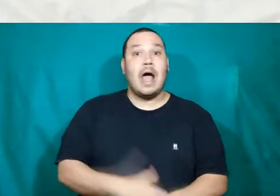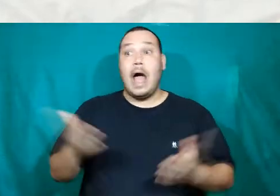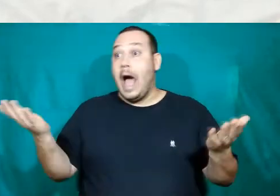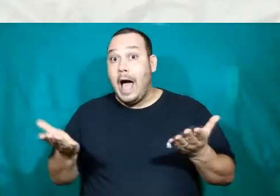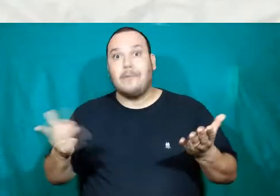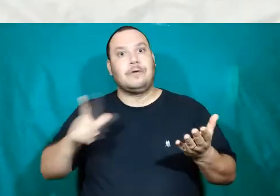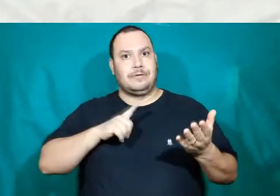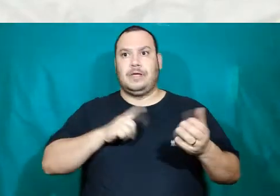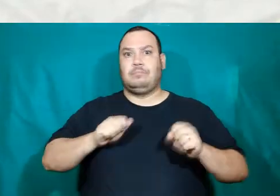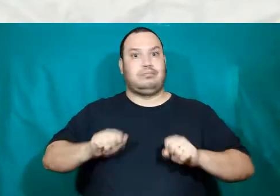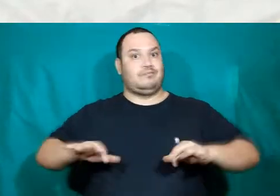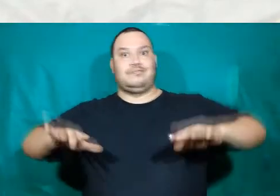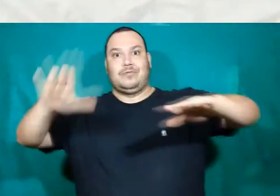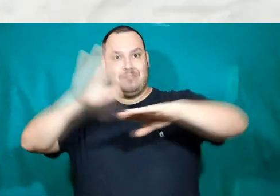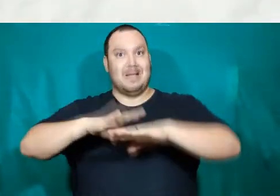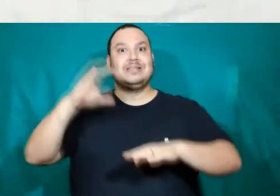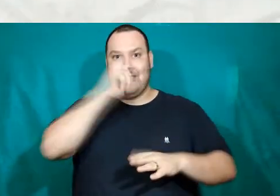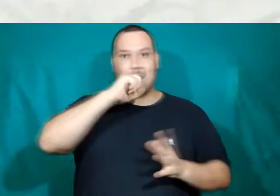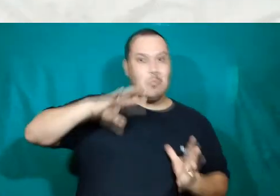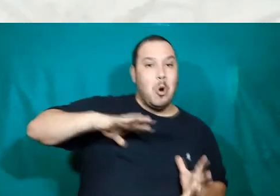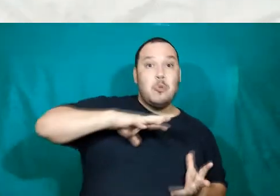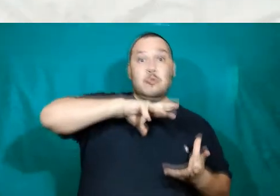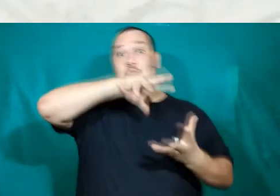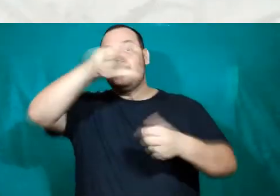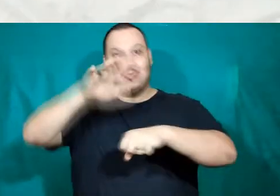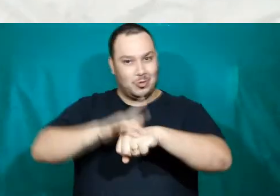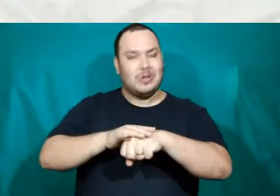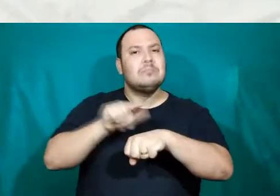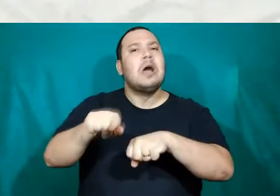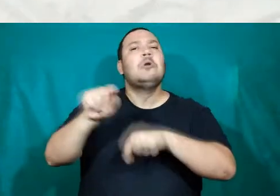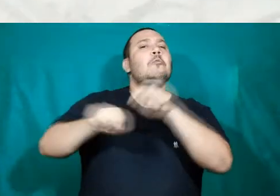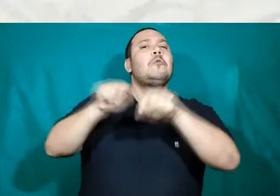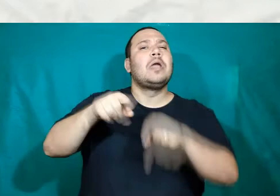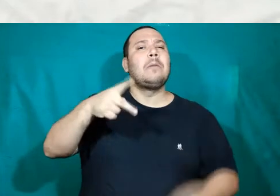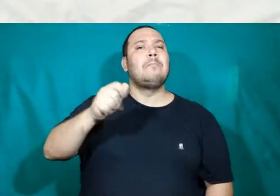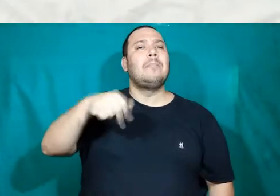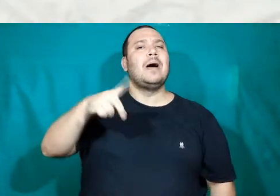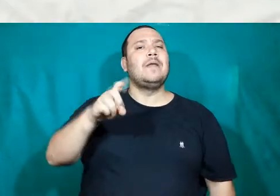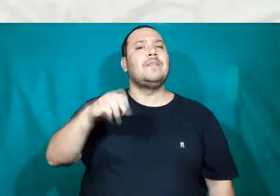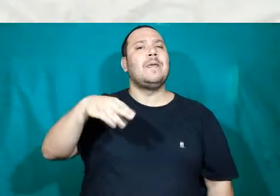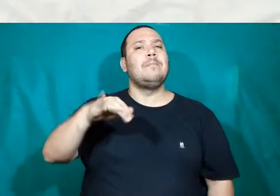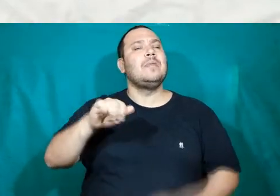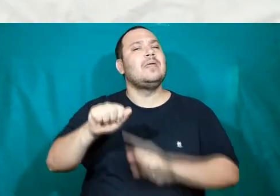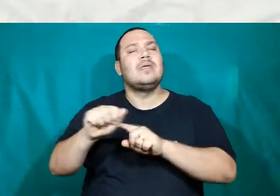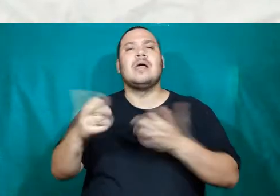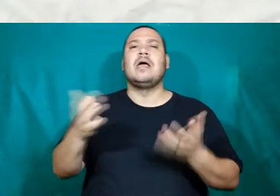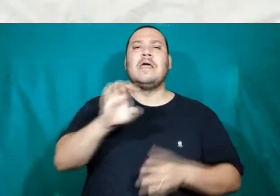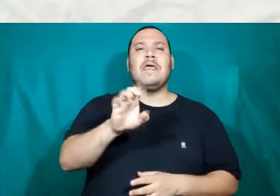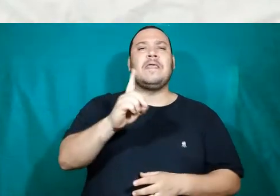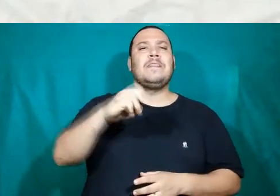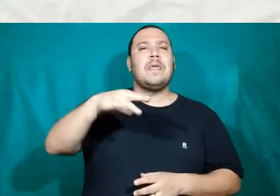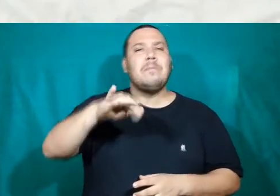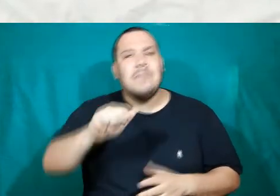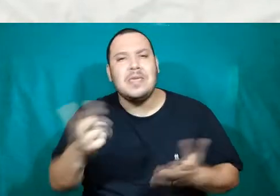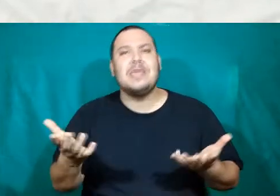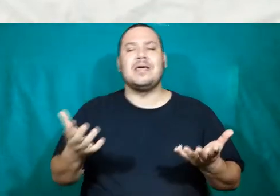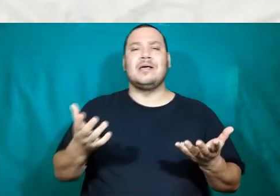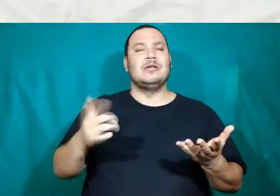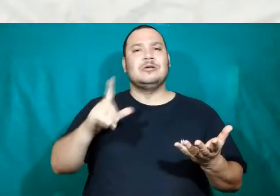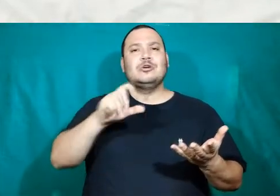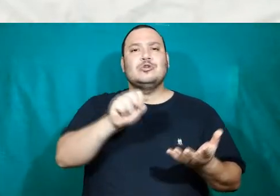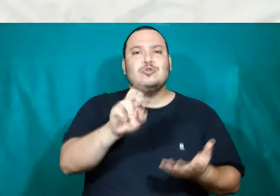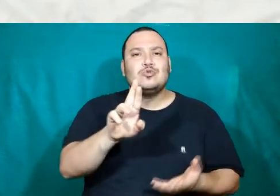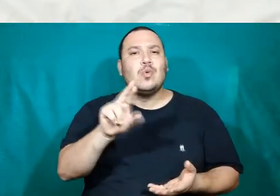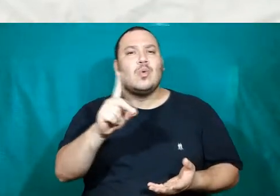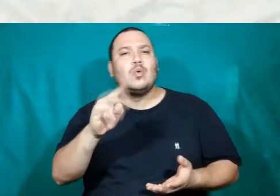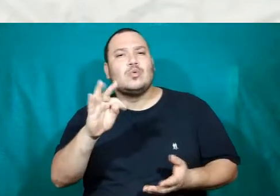isso, afinal? Endemias, surtos, epidemias, pandemias servem para categorizar as doenças segundo o número de casos